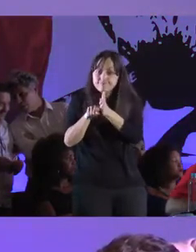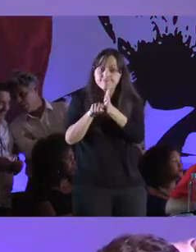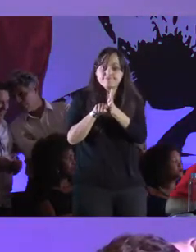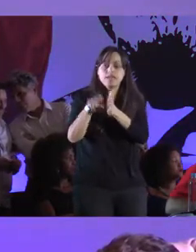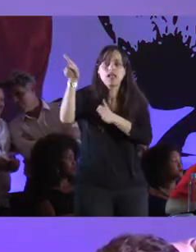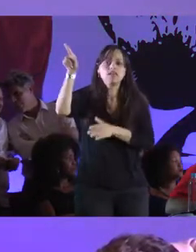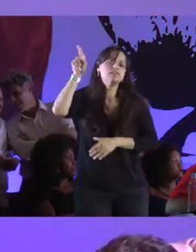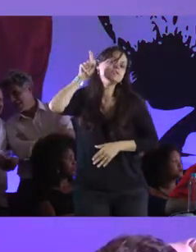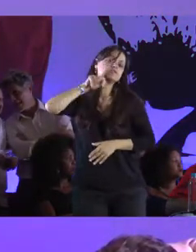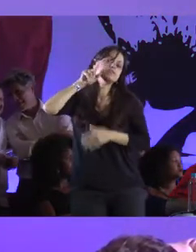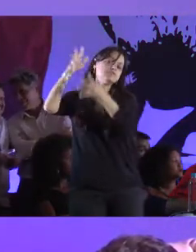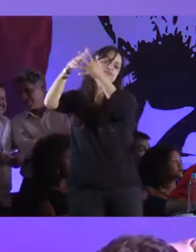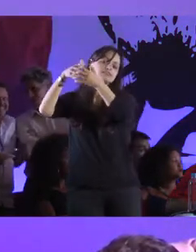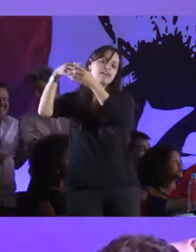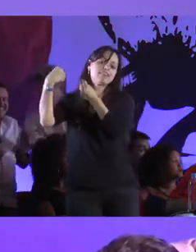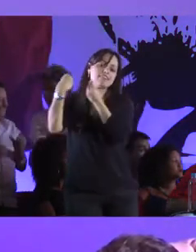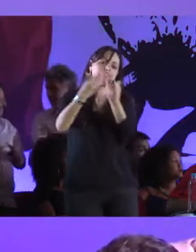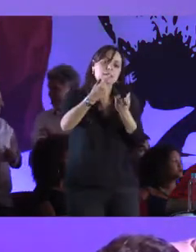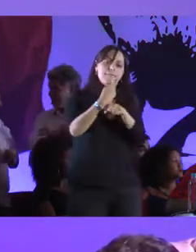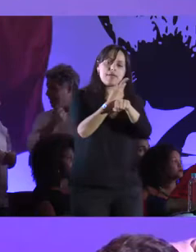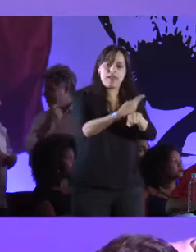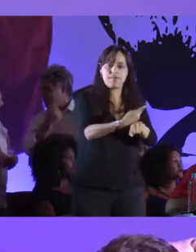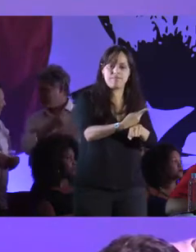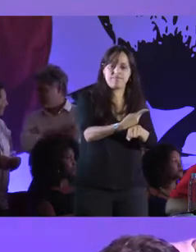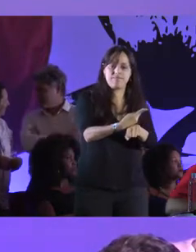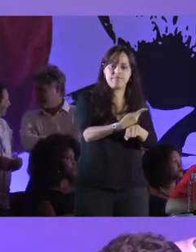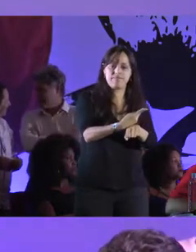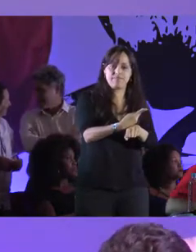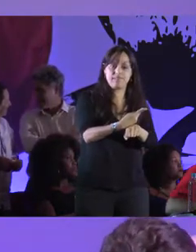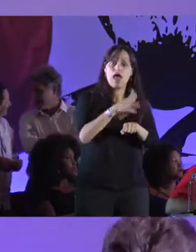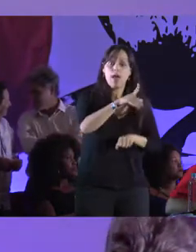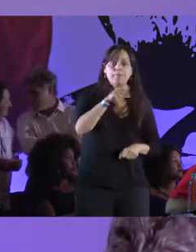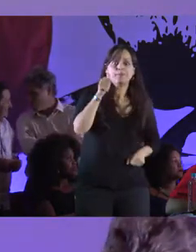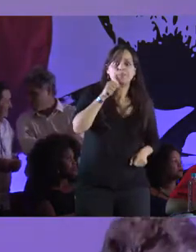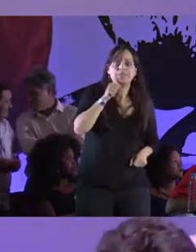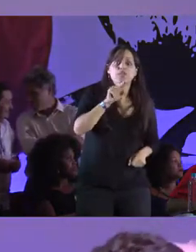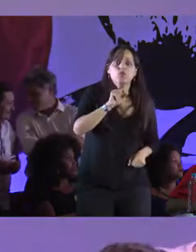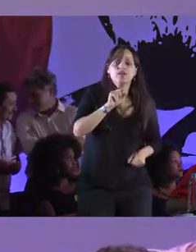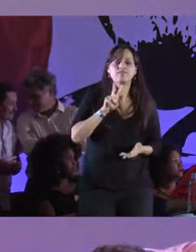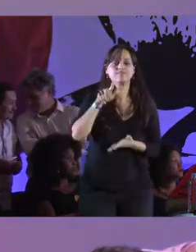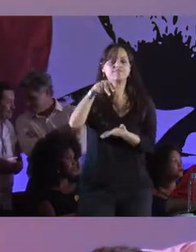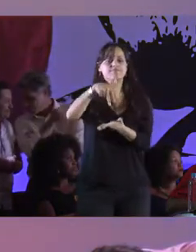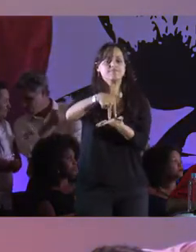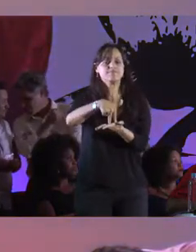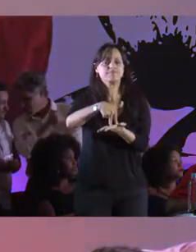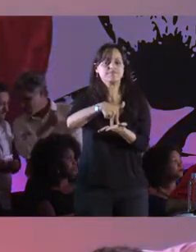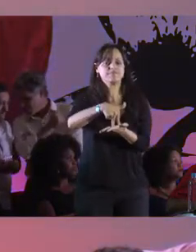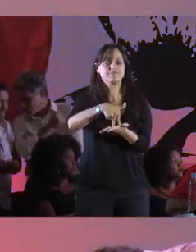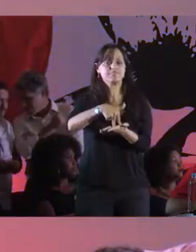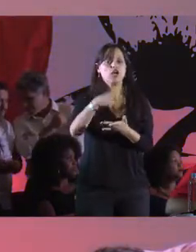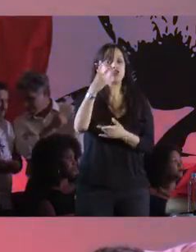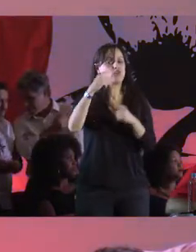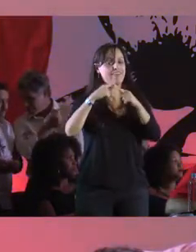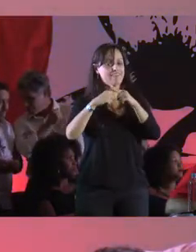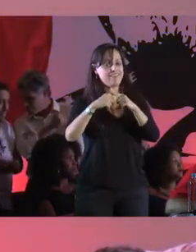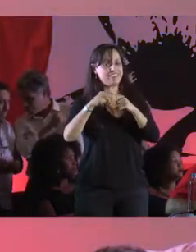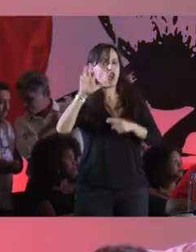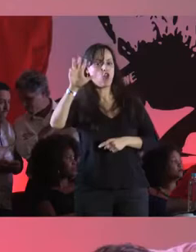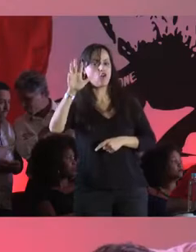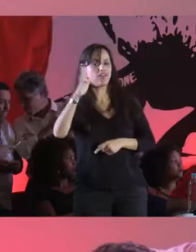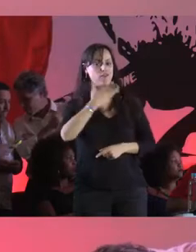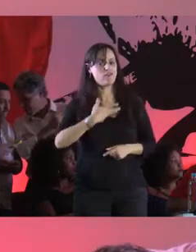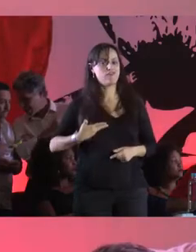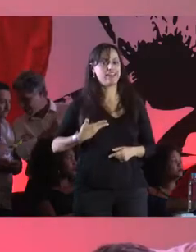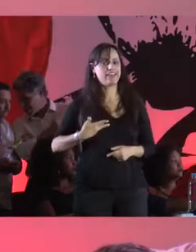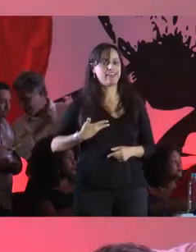universidade americana. E eles não perdoam que no discurso dessa moça ela cita duas vezes do governo Lula